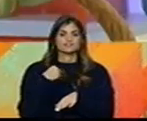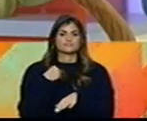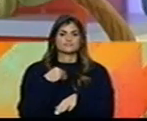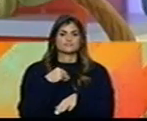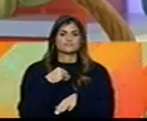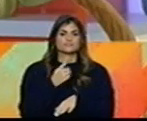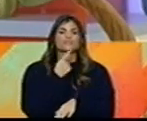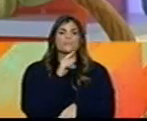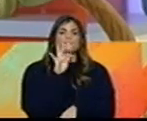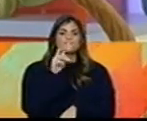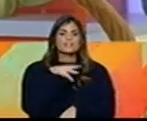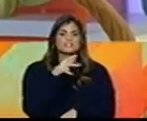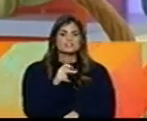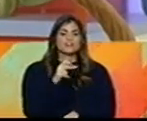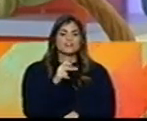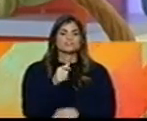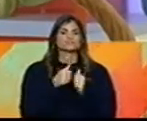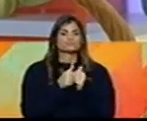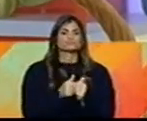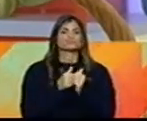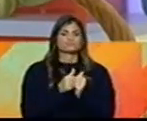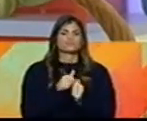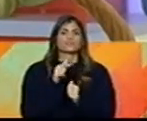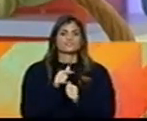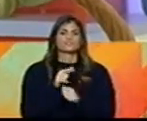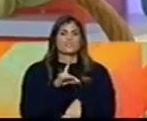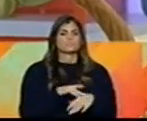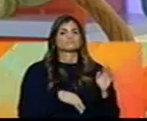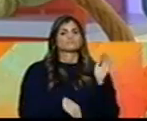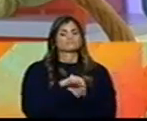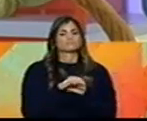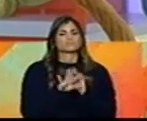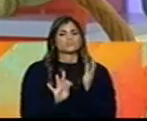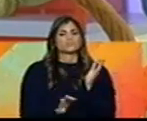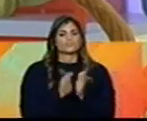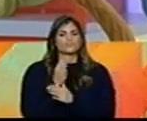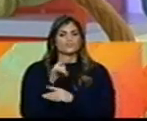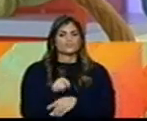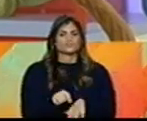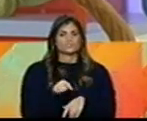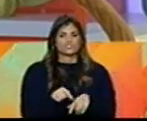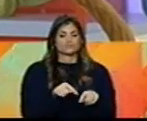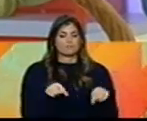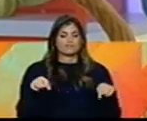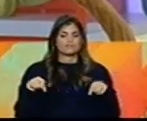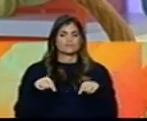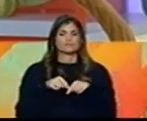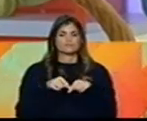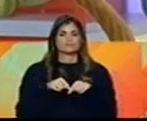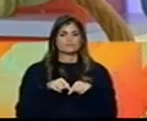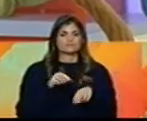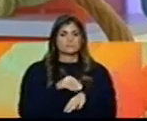Francisca Soutelo. E ela acompanhou esta cura de uma das fundadoras de Suribachi, que ela, apesar de estar na